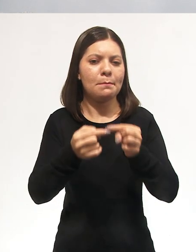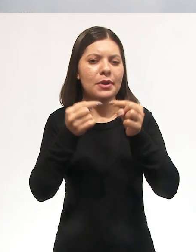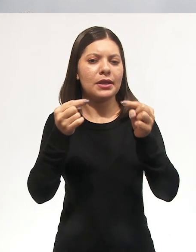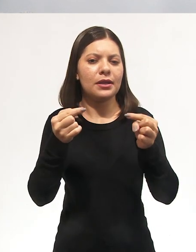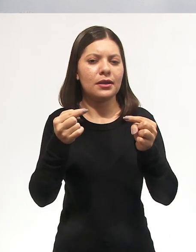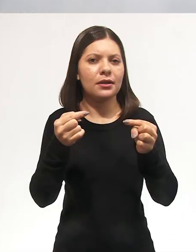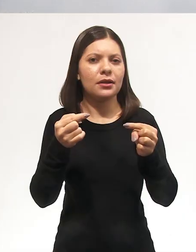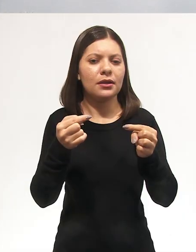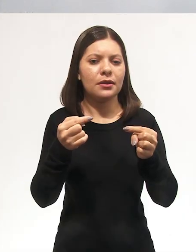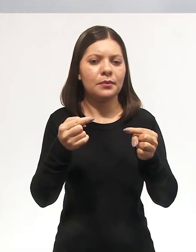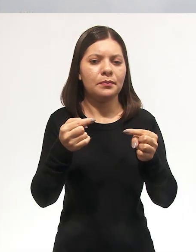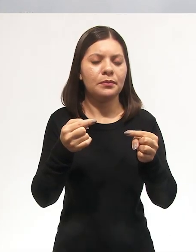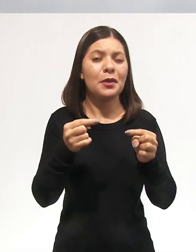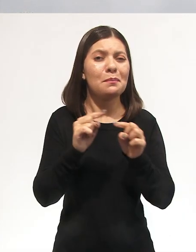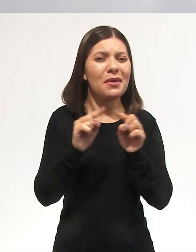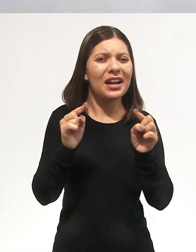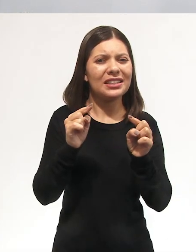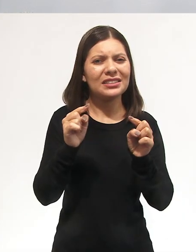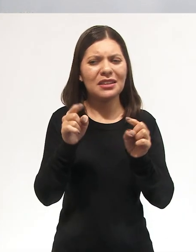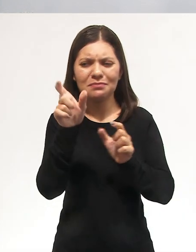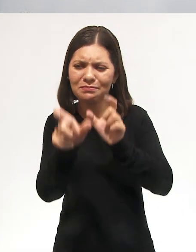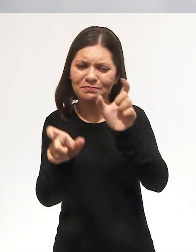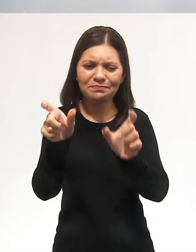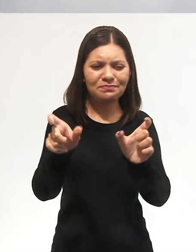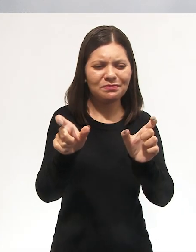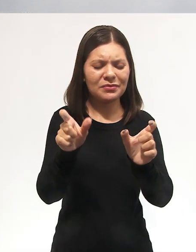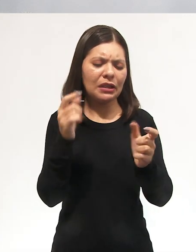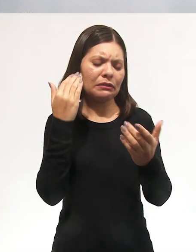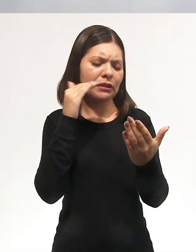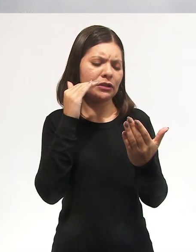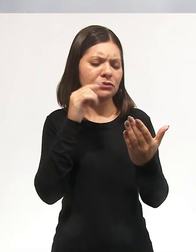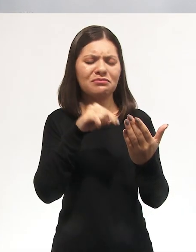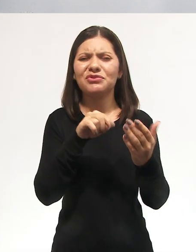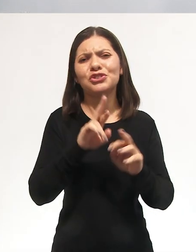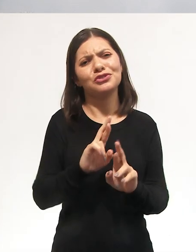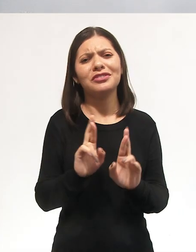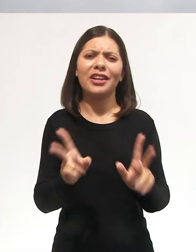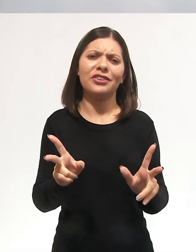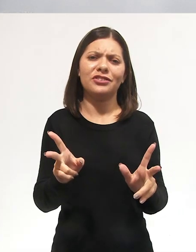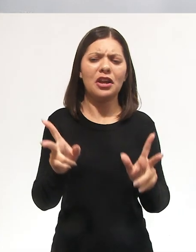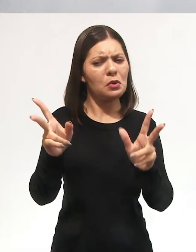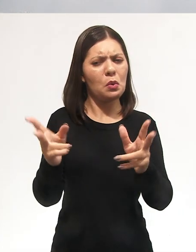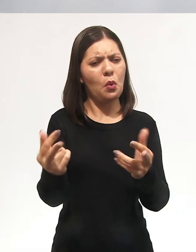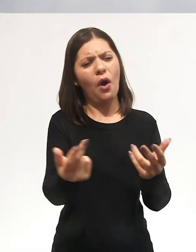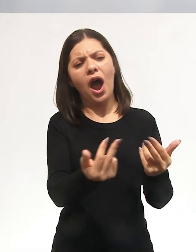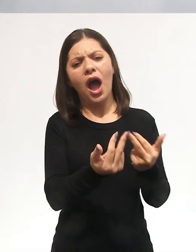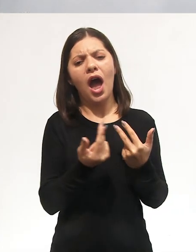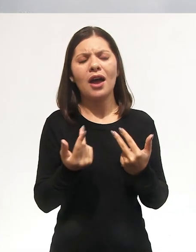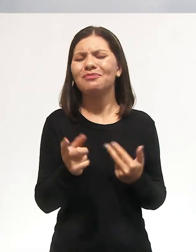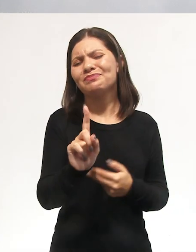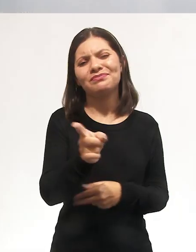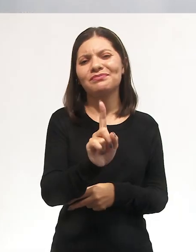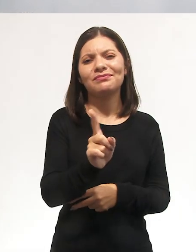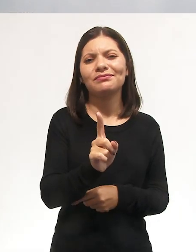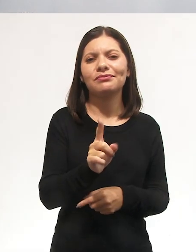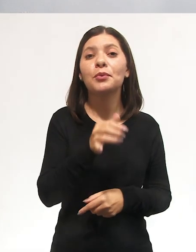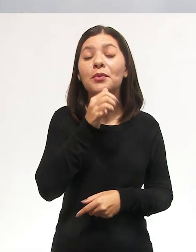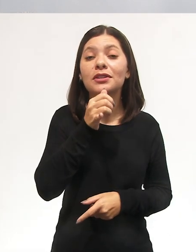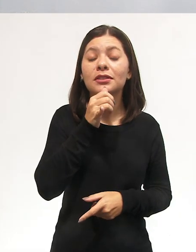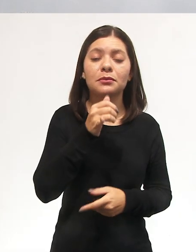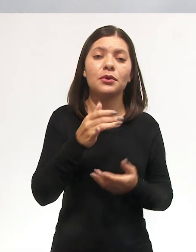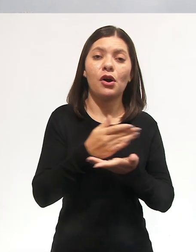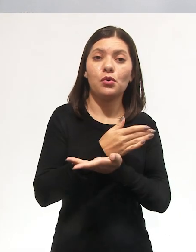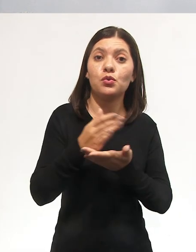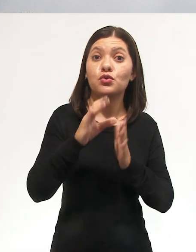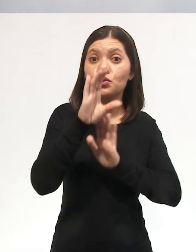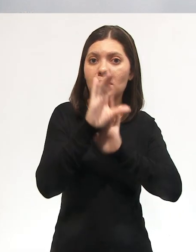e que alguns outros autores têm interpretação, né, não diferenciada. Por exemplo, alguns tipos